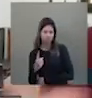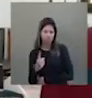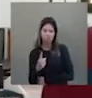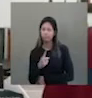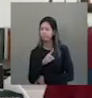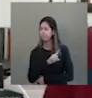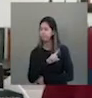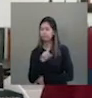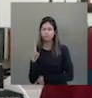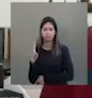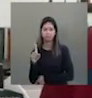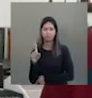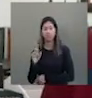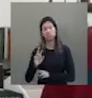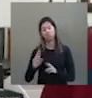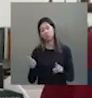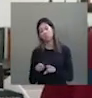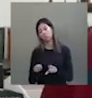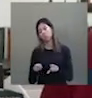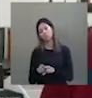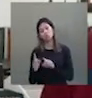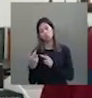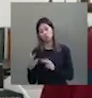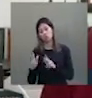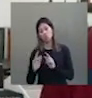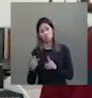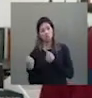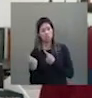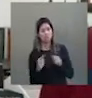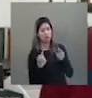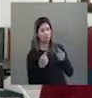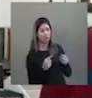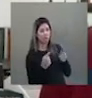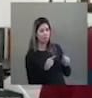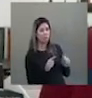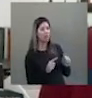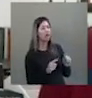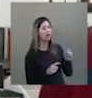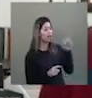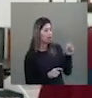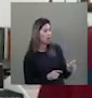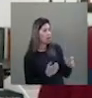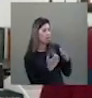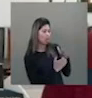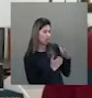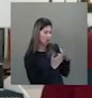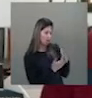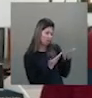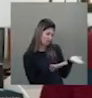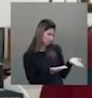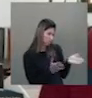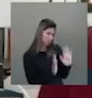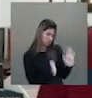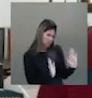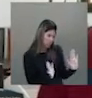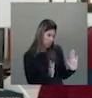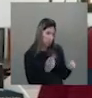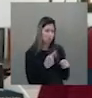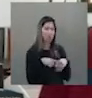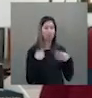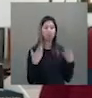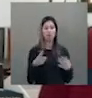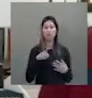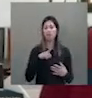muito menos foi perseguição a empresário. Quer dizer que os camaradas lá da Covaxin, os caras da